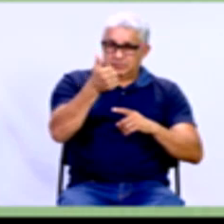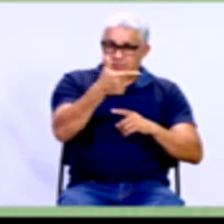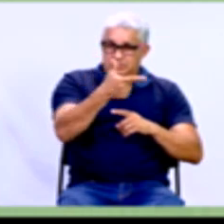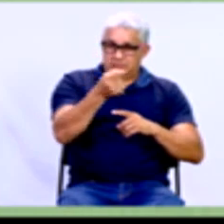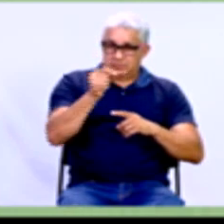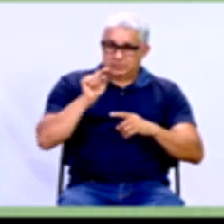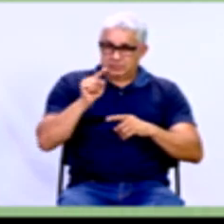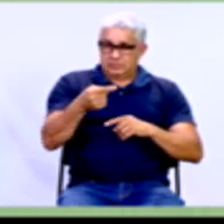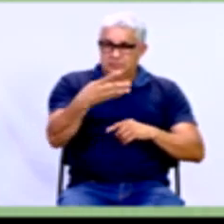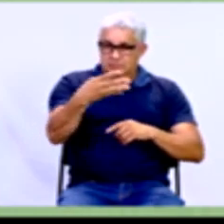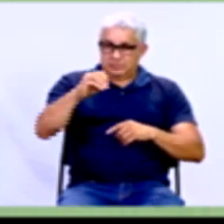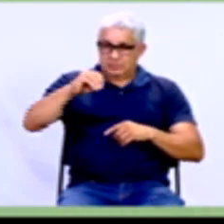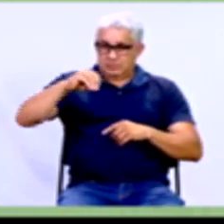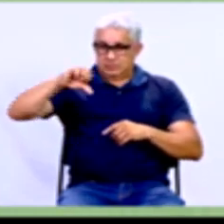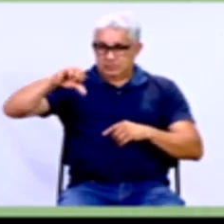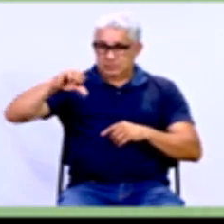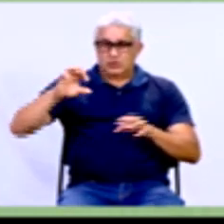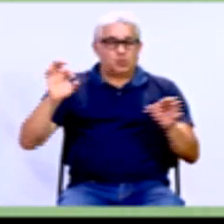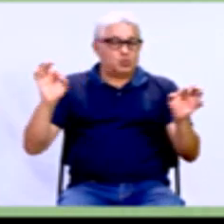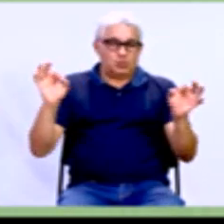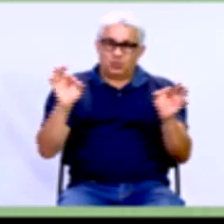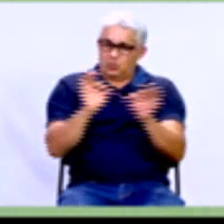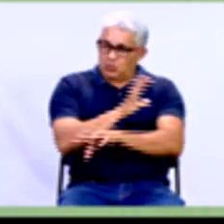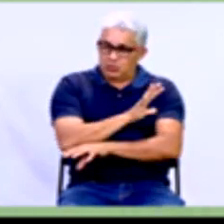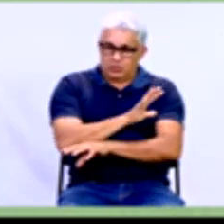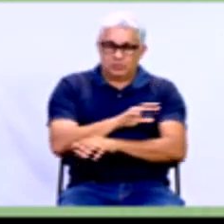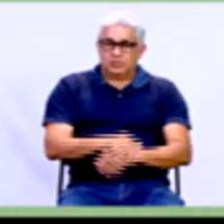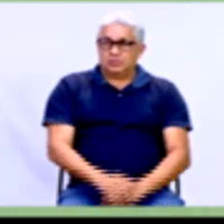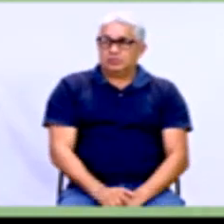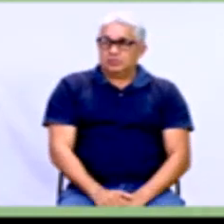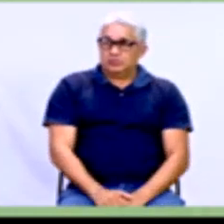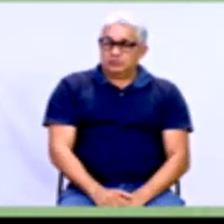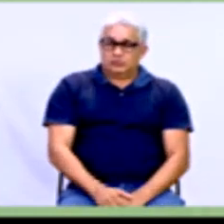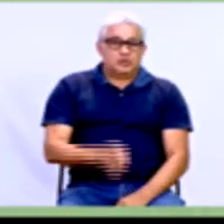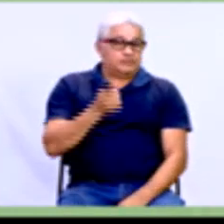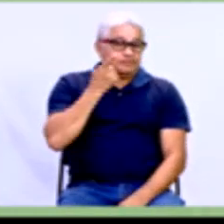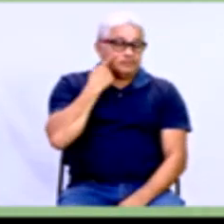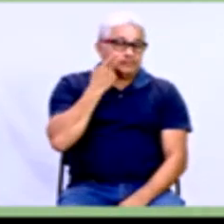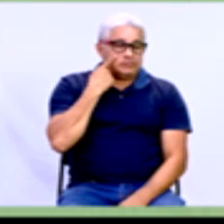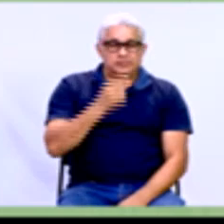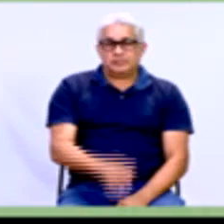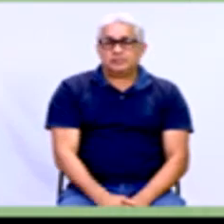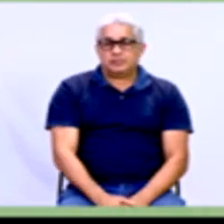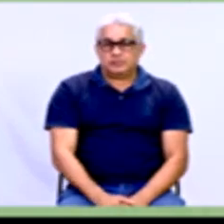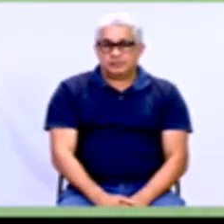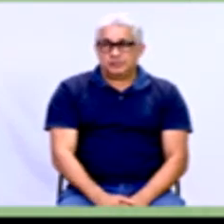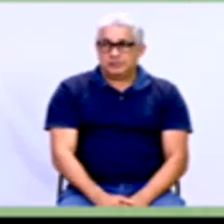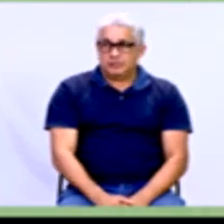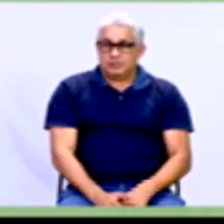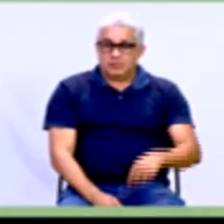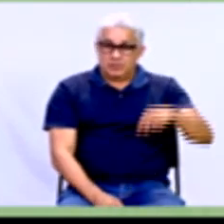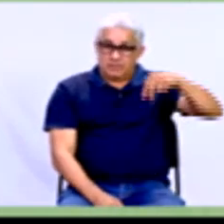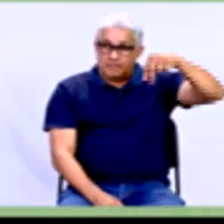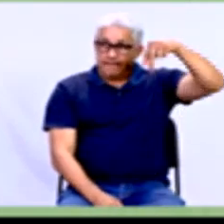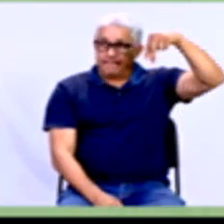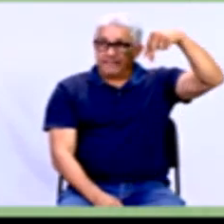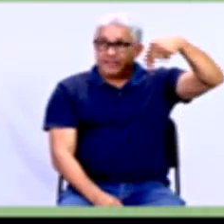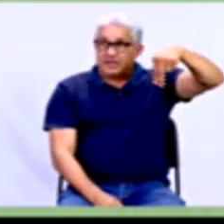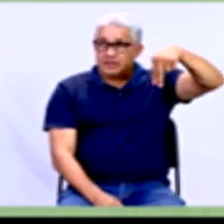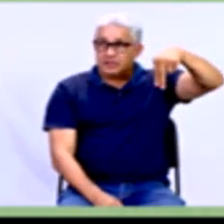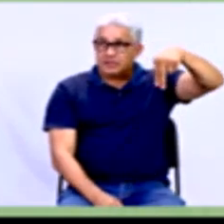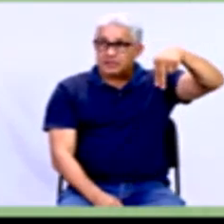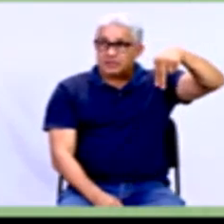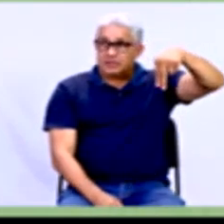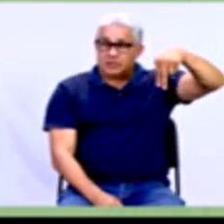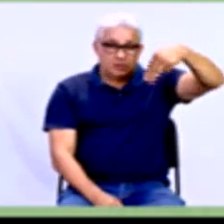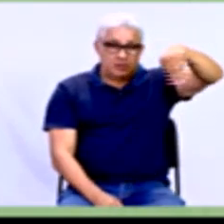120.409. Pronto, montamos a nossa equação. Para vocês verem aqui, até vou marcar o n, para a gente ver tudo que a gente usou